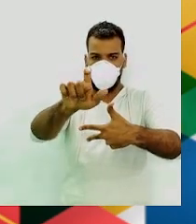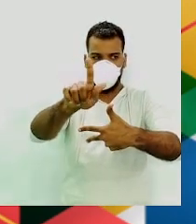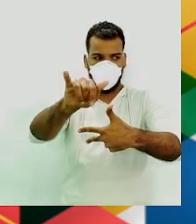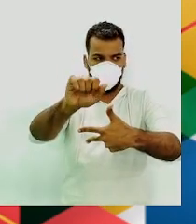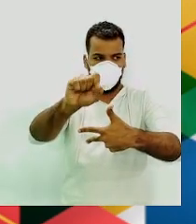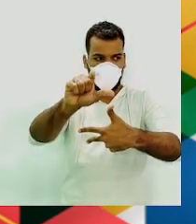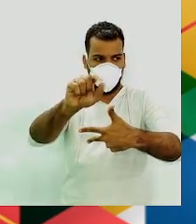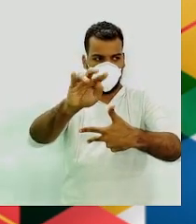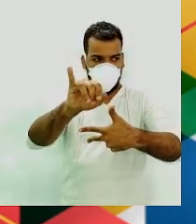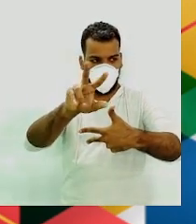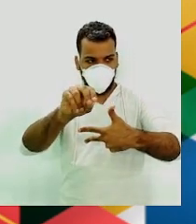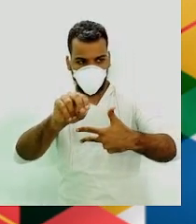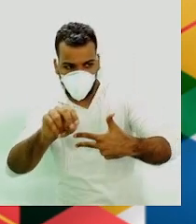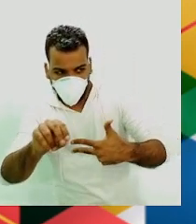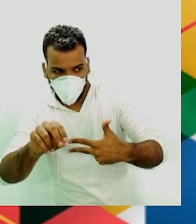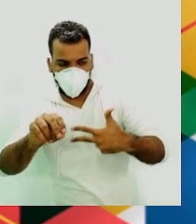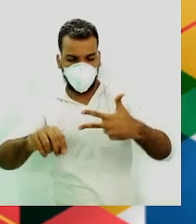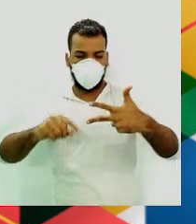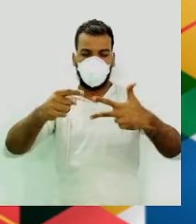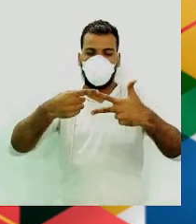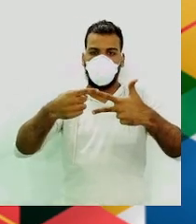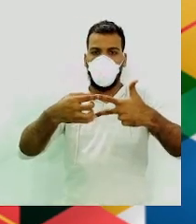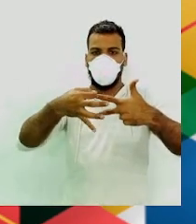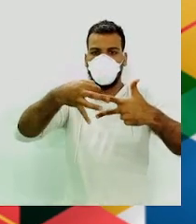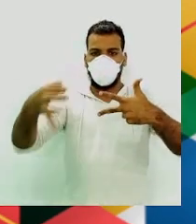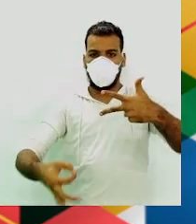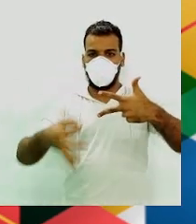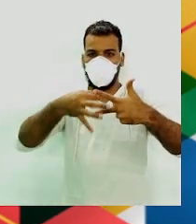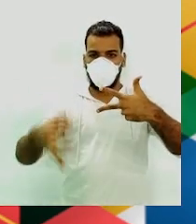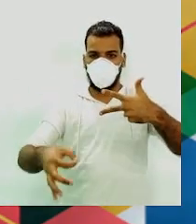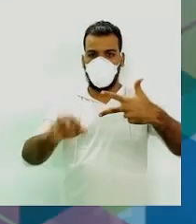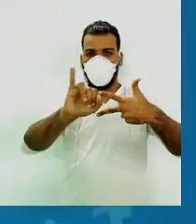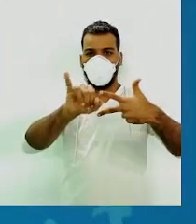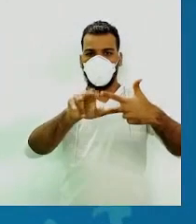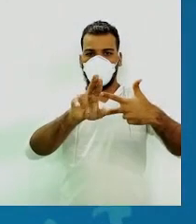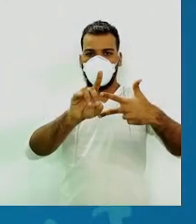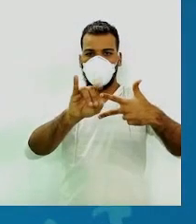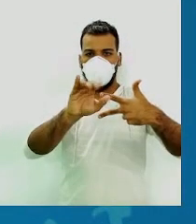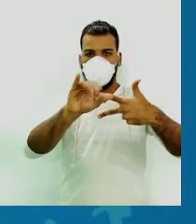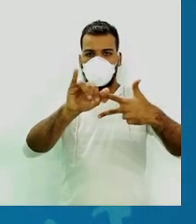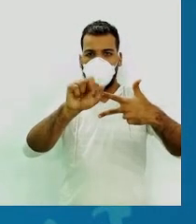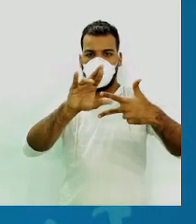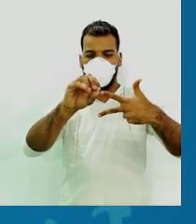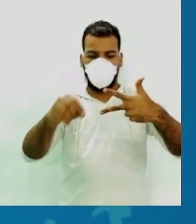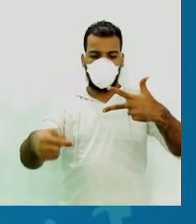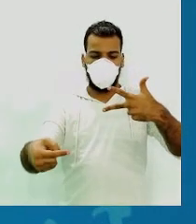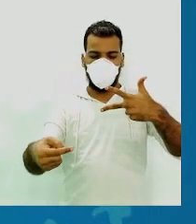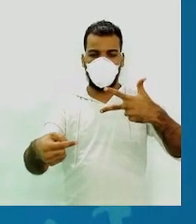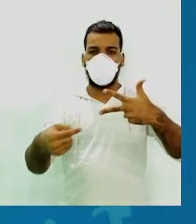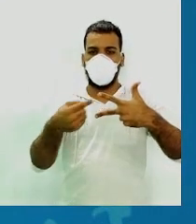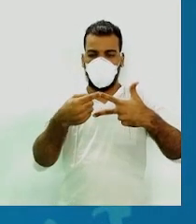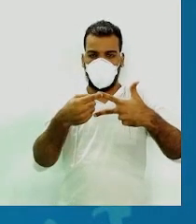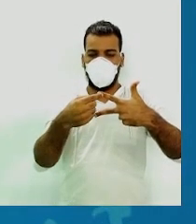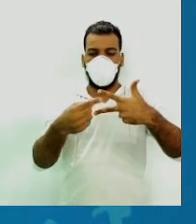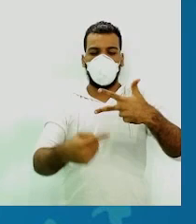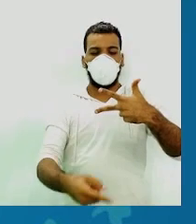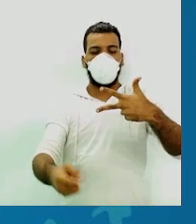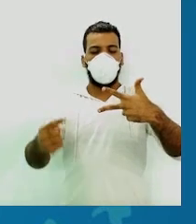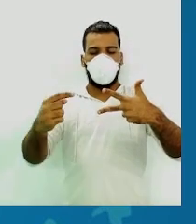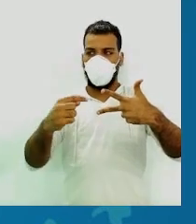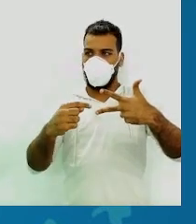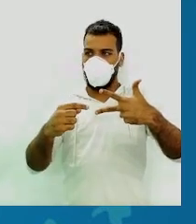leis. O judiciário é a aplicação dessas leis. E você tem ali agora